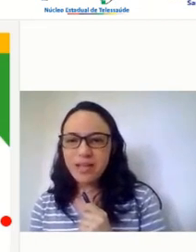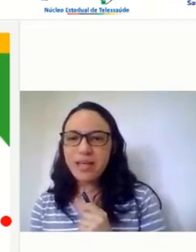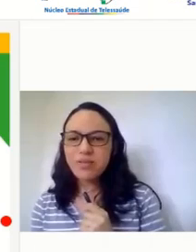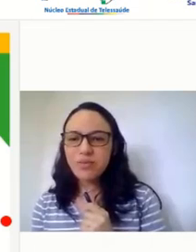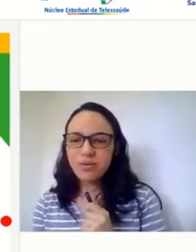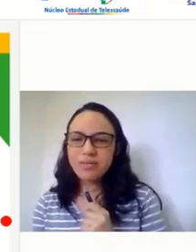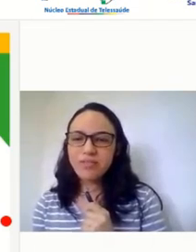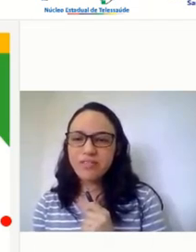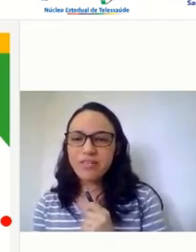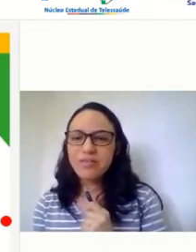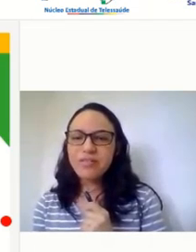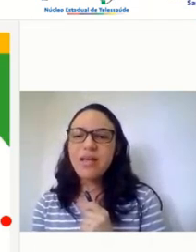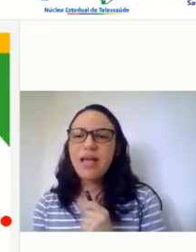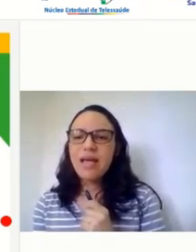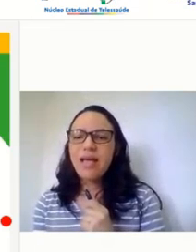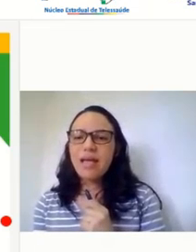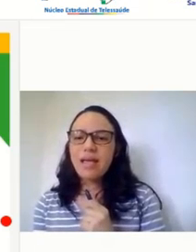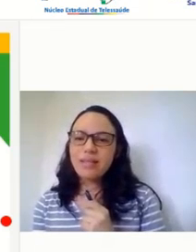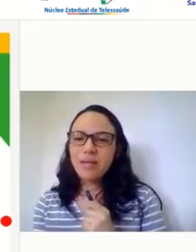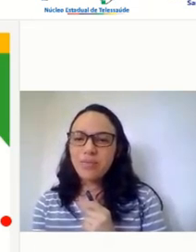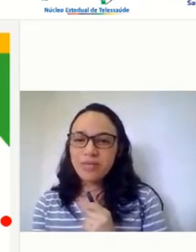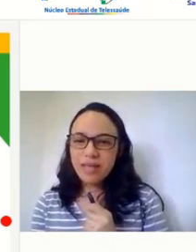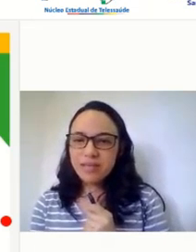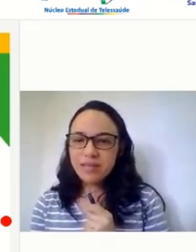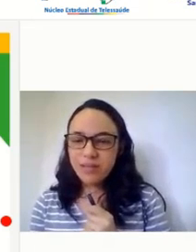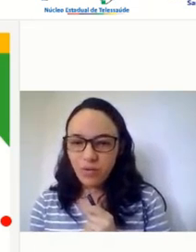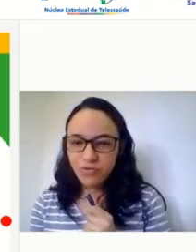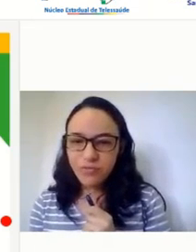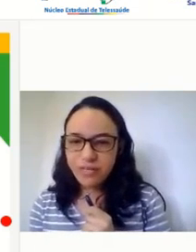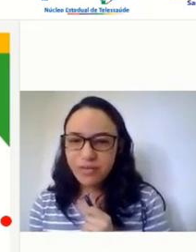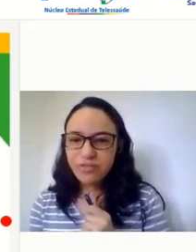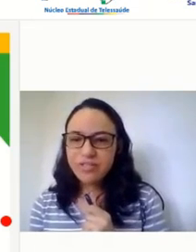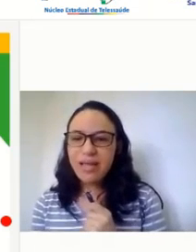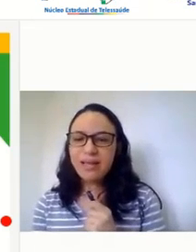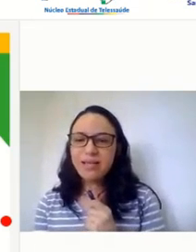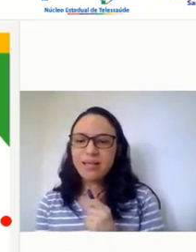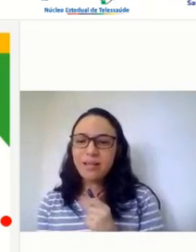tem que ainda não